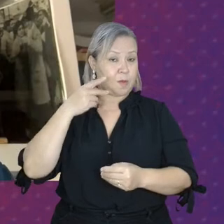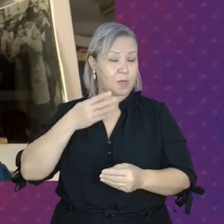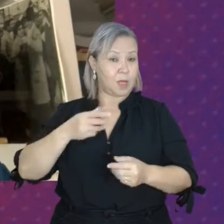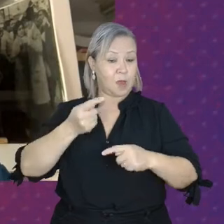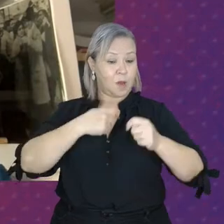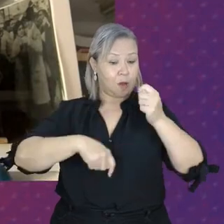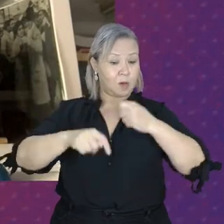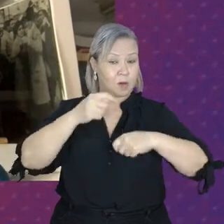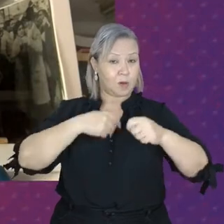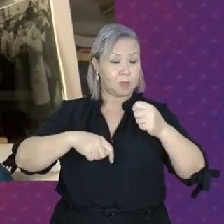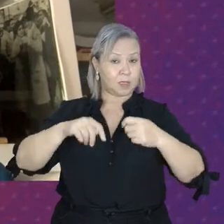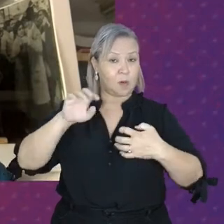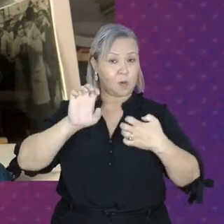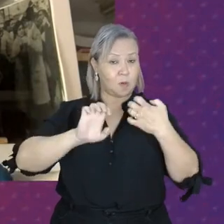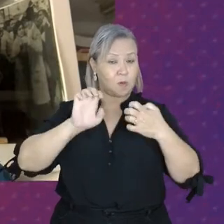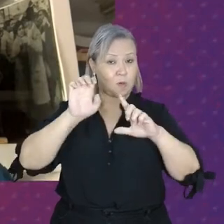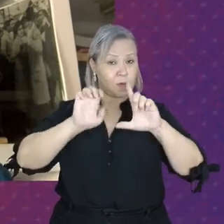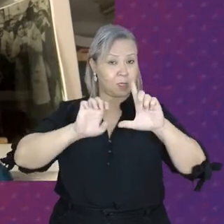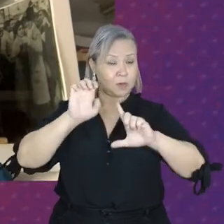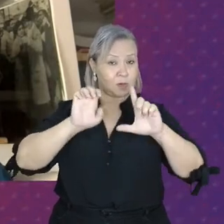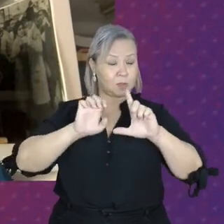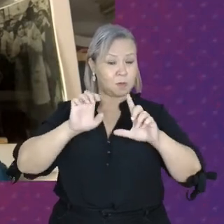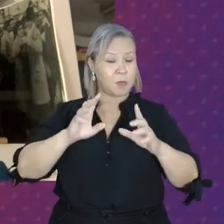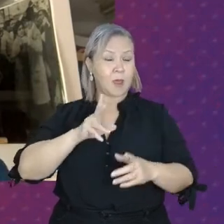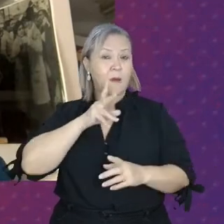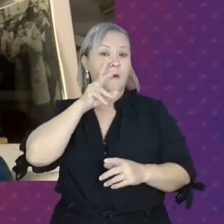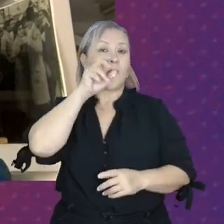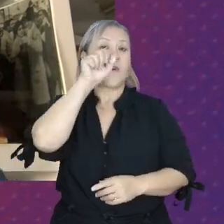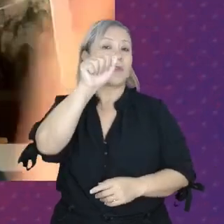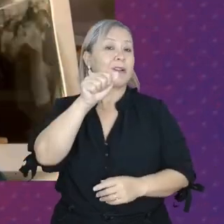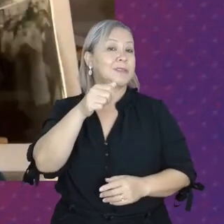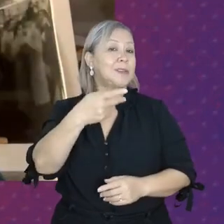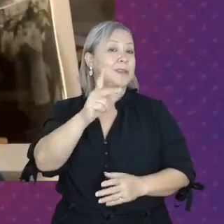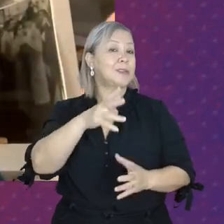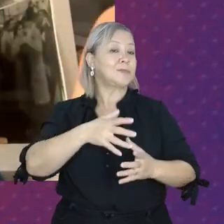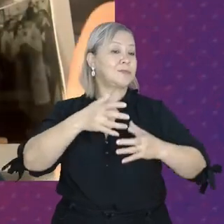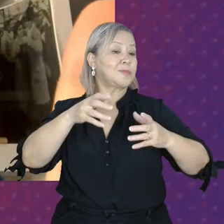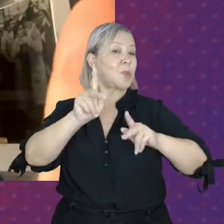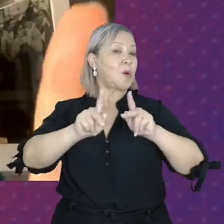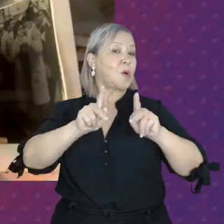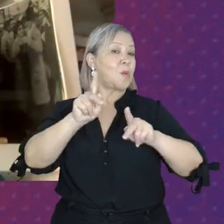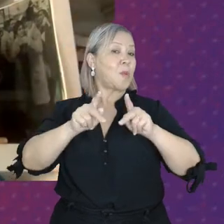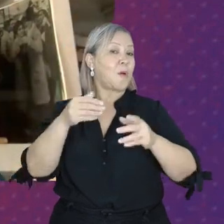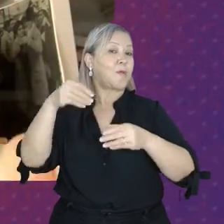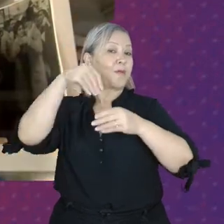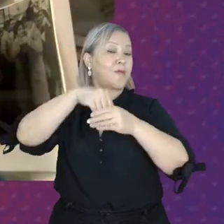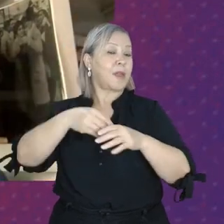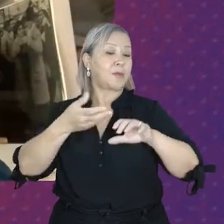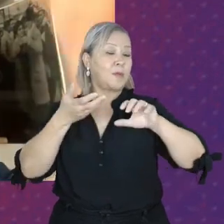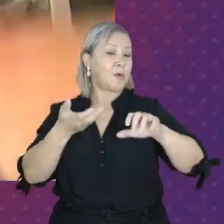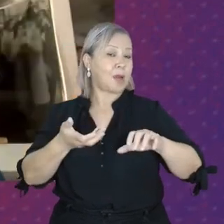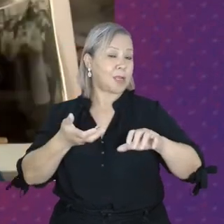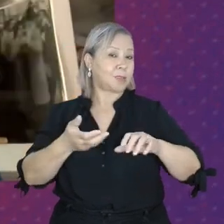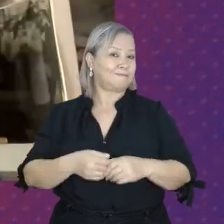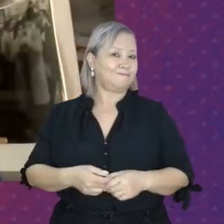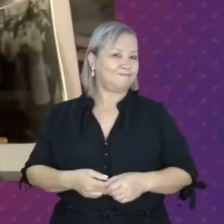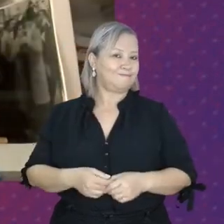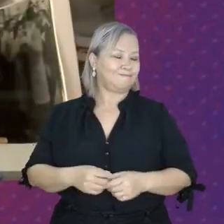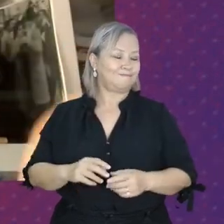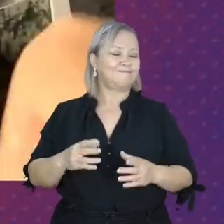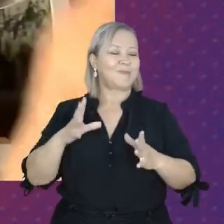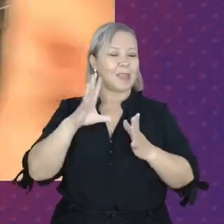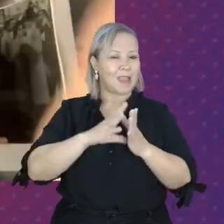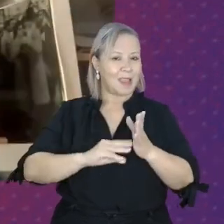para fortalecer a sua maioria no Congresso, independente das ideias das pessoas, para que elas reproduzam